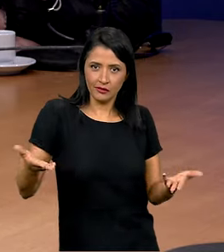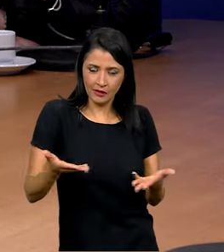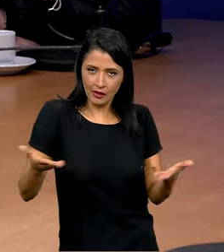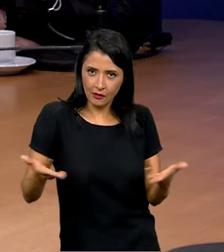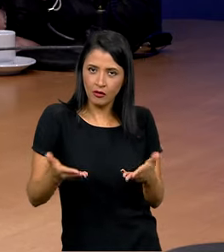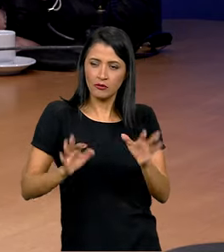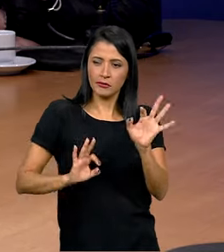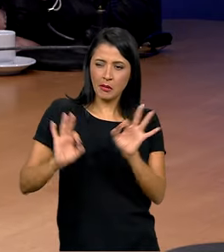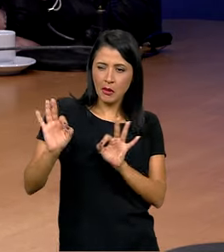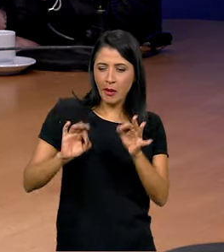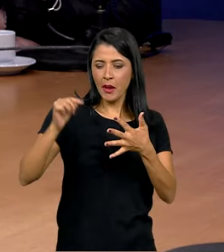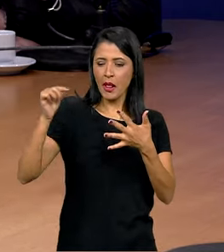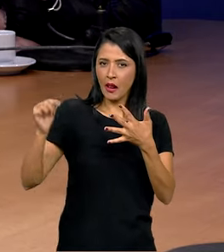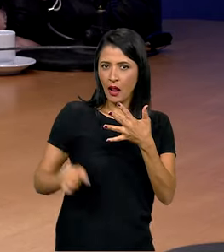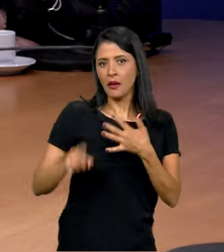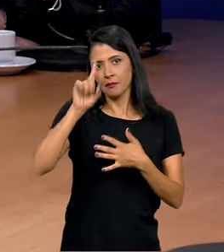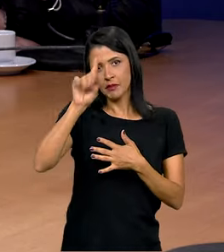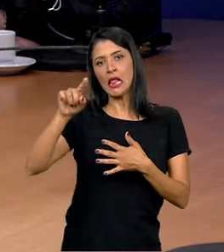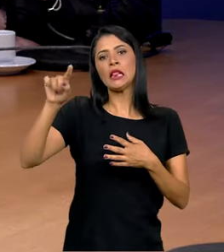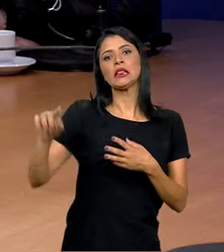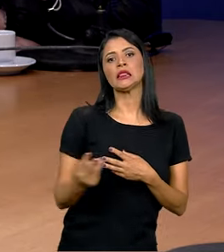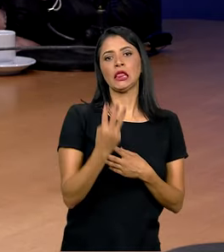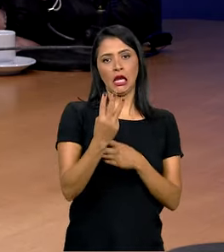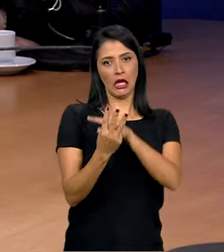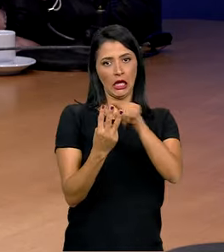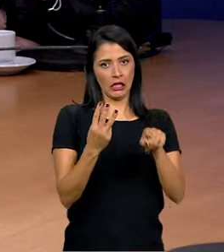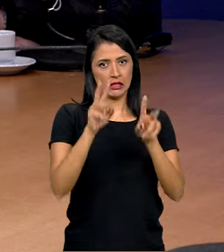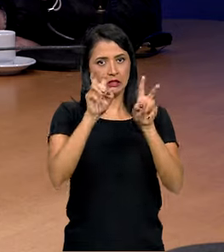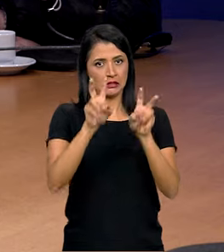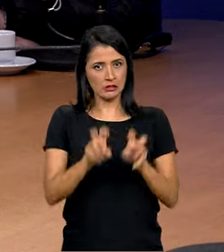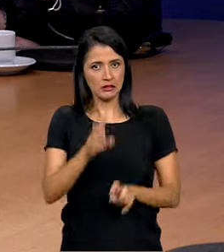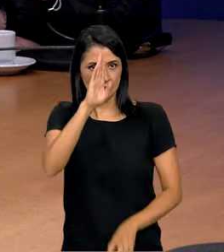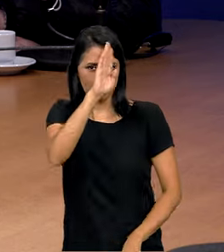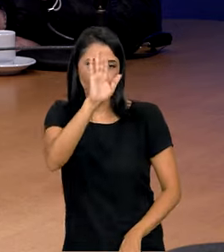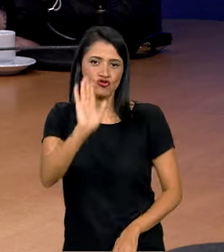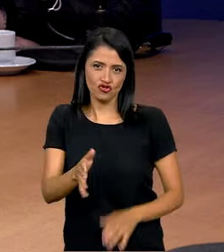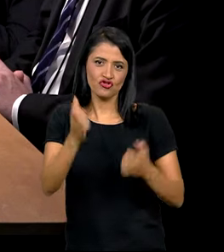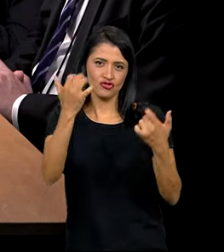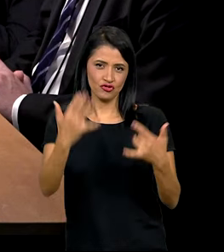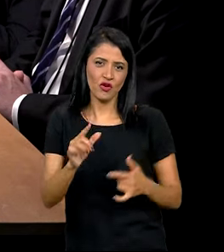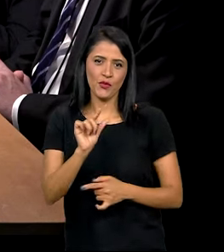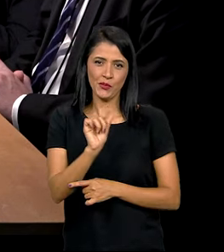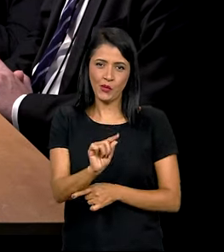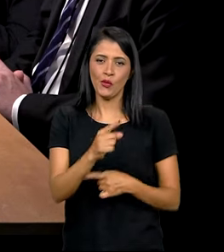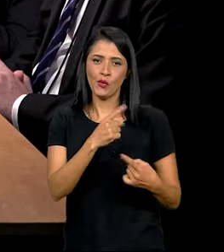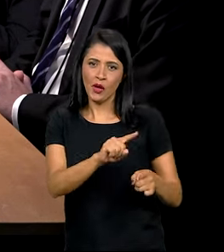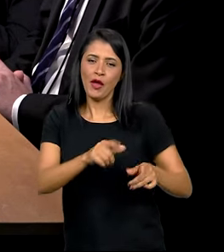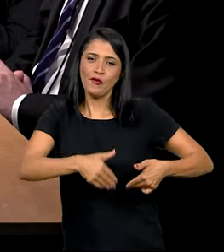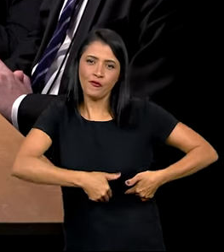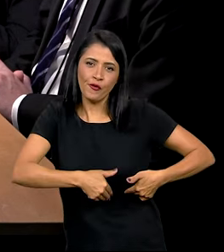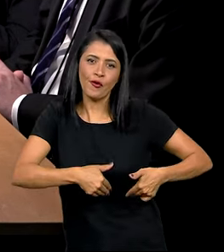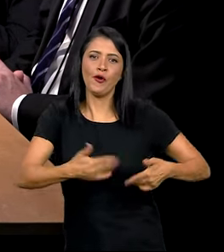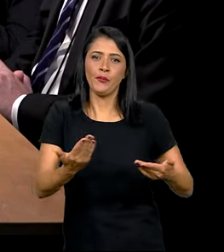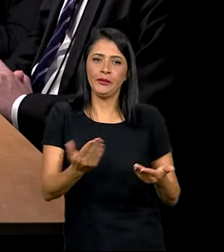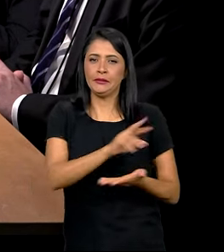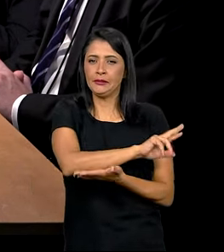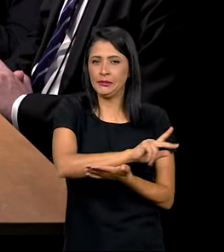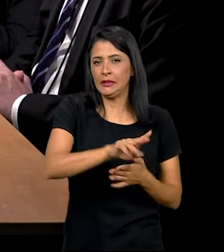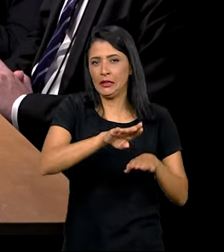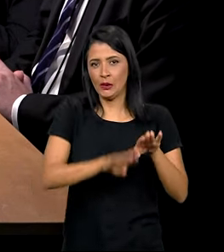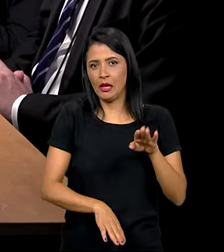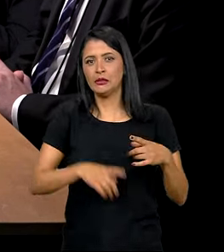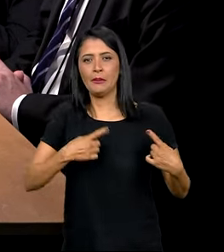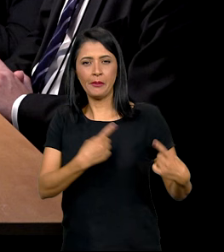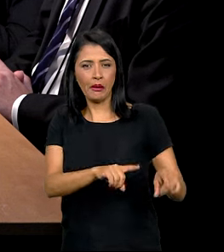ano traçou deu como determinação três temas principais né que a gente já falou um pouco aqui combate à fome e a todas as